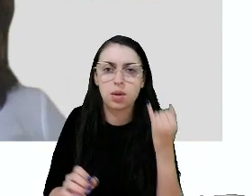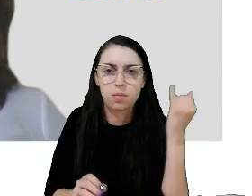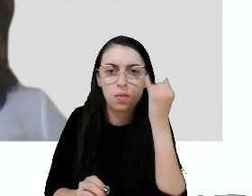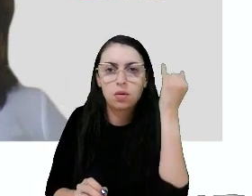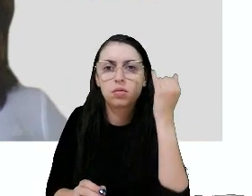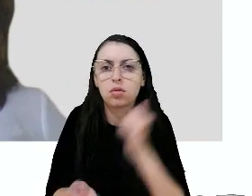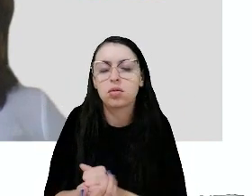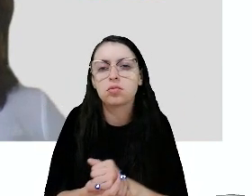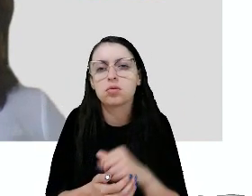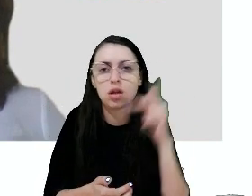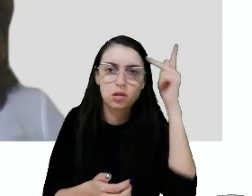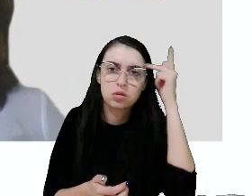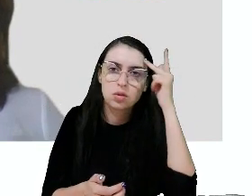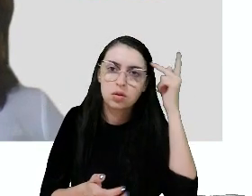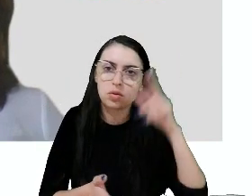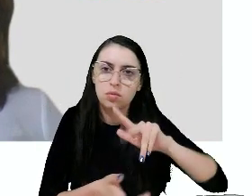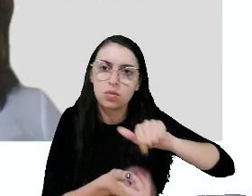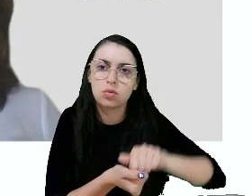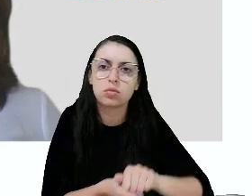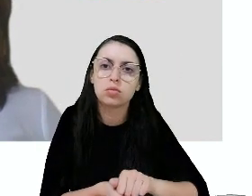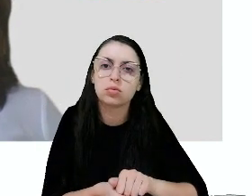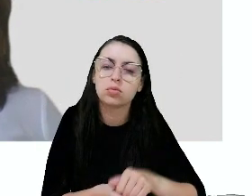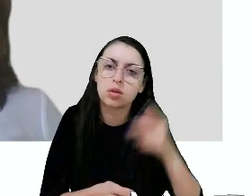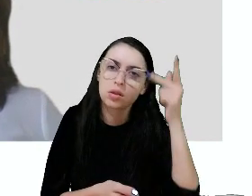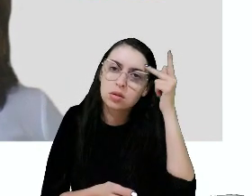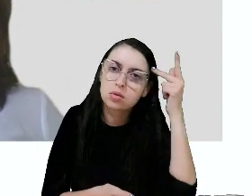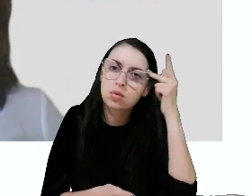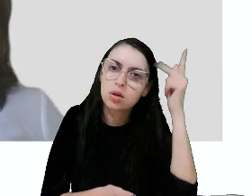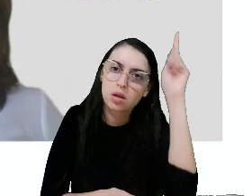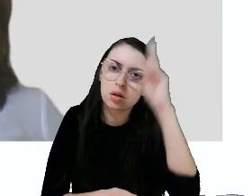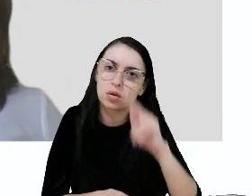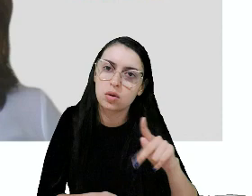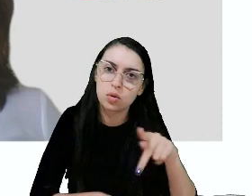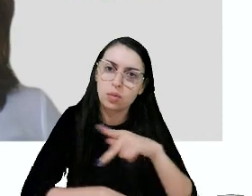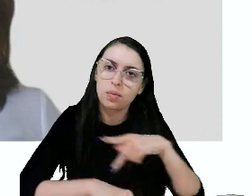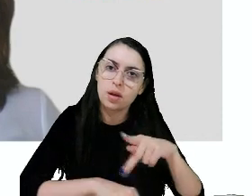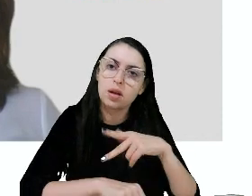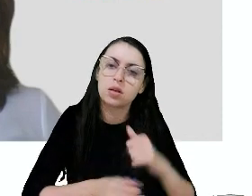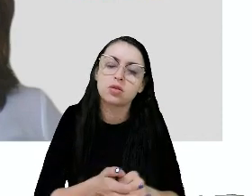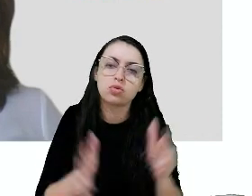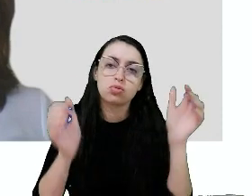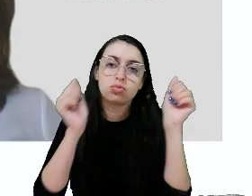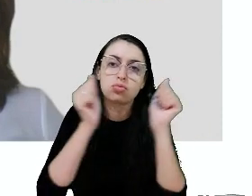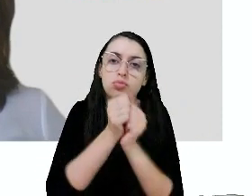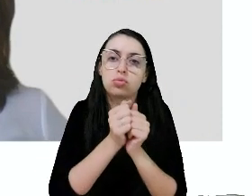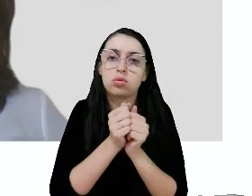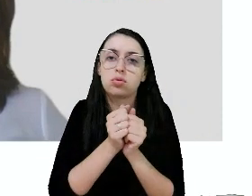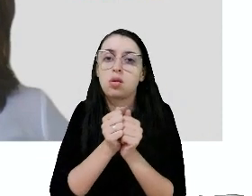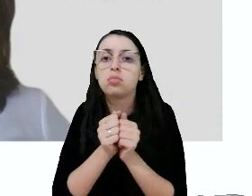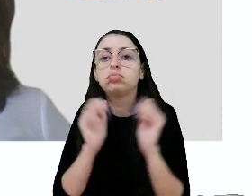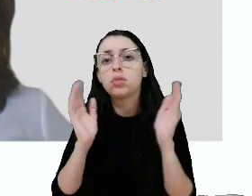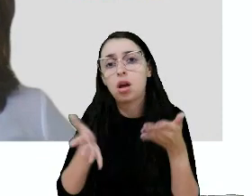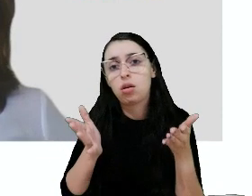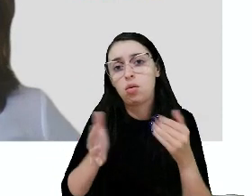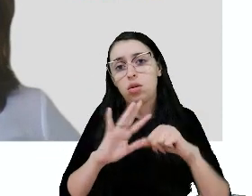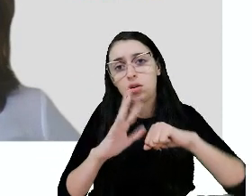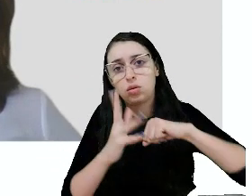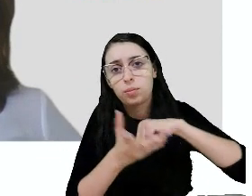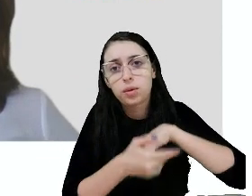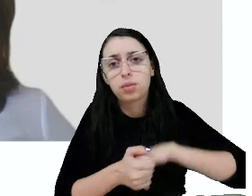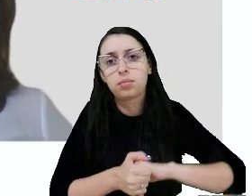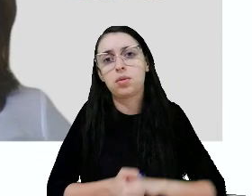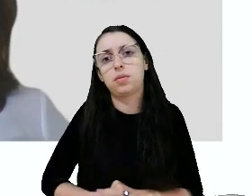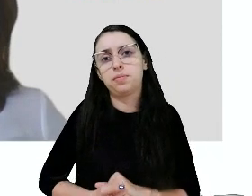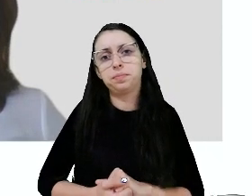essenciais na história do mundo, na história do nosso país e na conjuntura deste momento